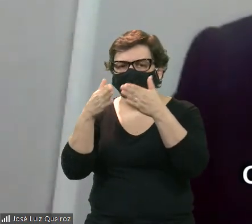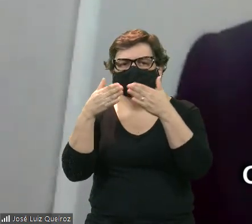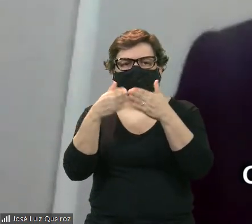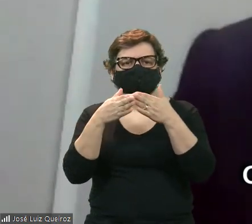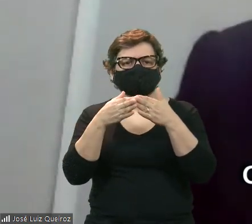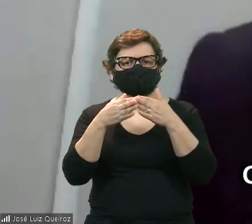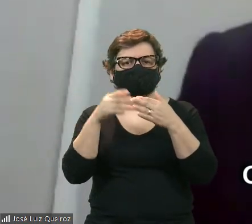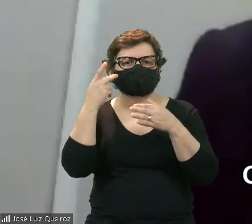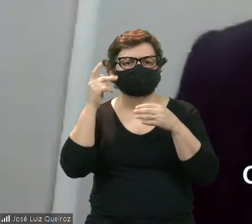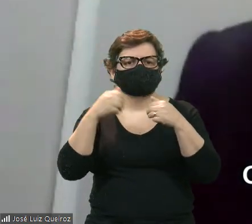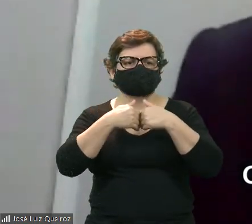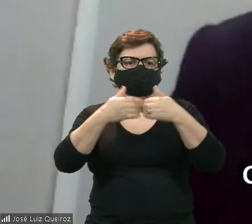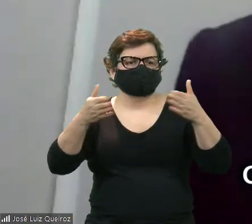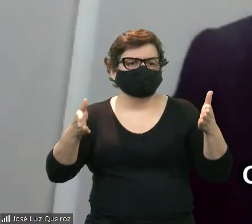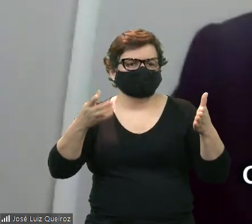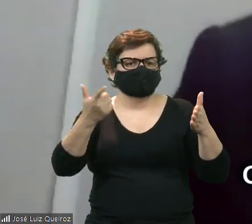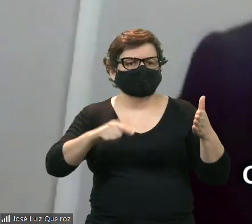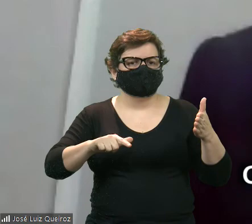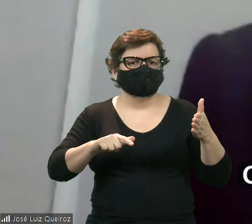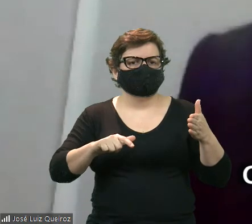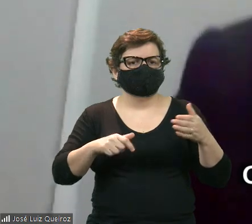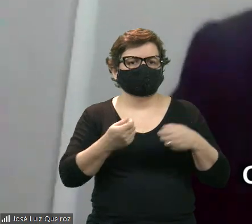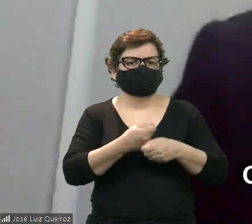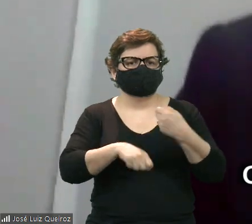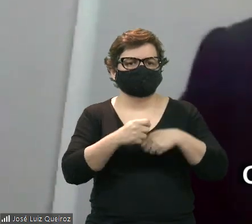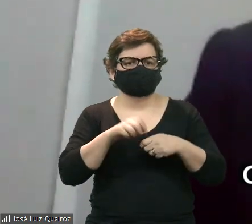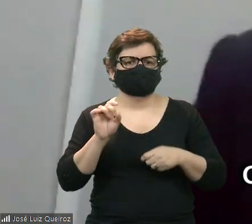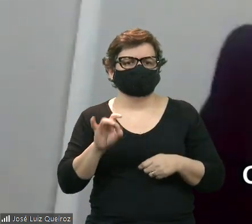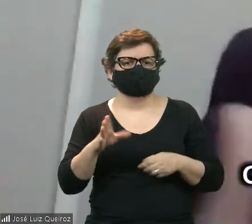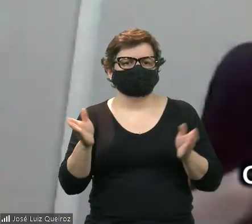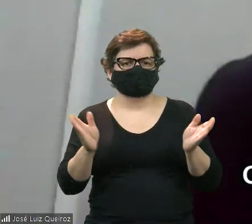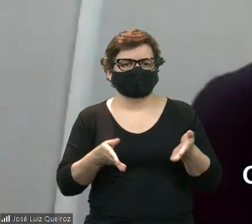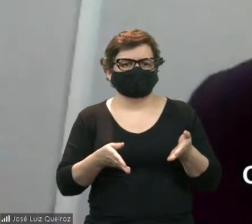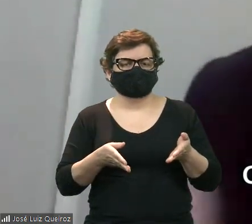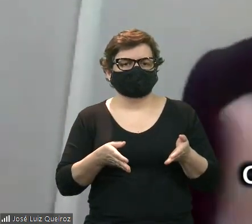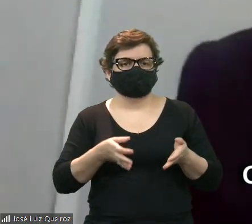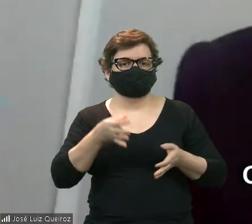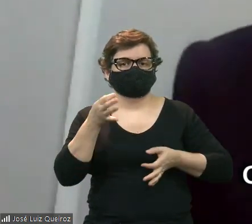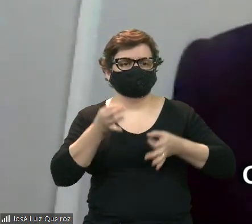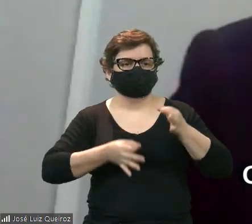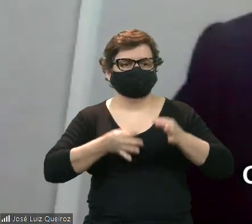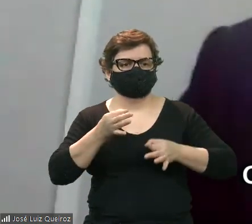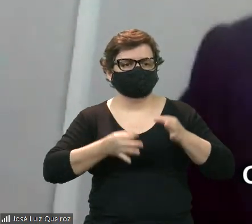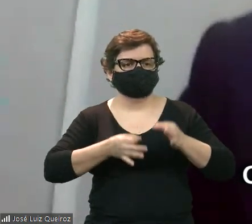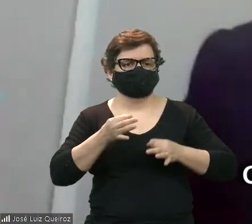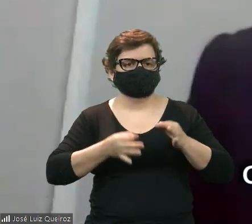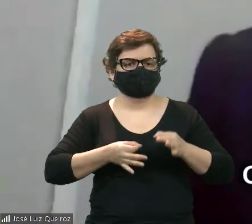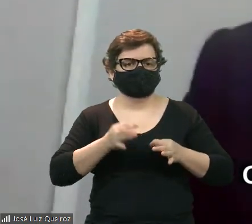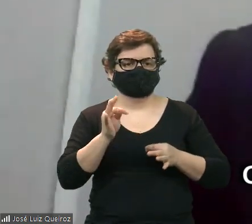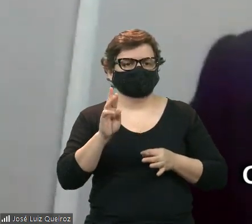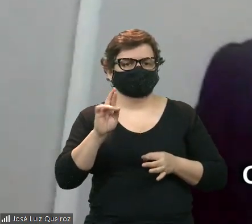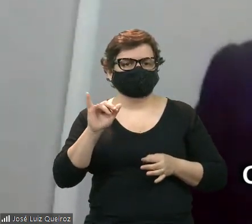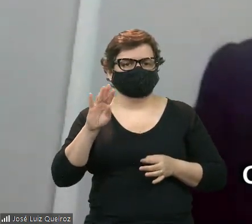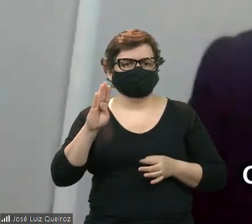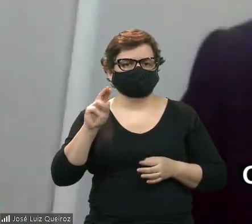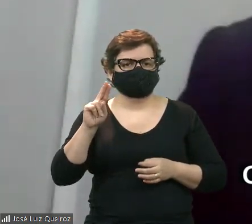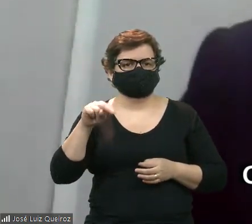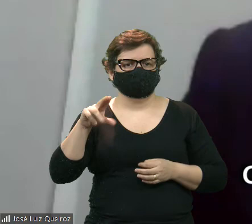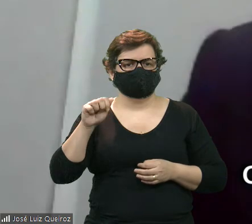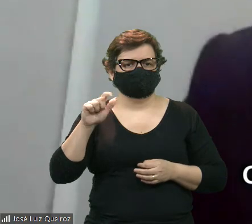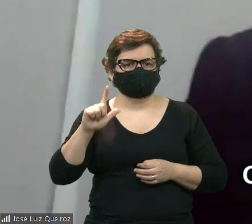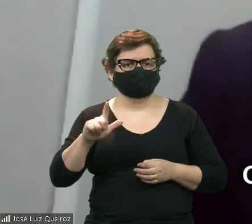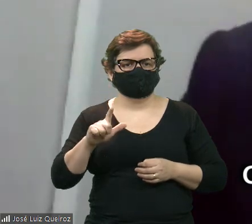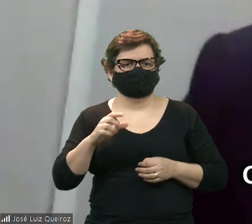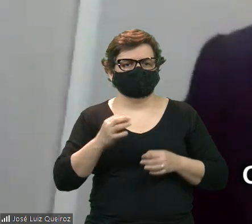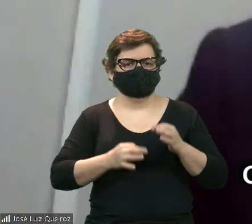pela reabertura do comércio. Só hoje, o Tribunal de Justiça e o Supremo Tribunal Federal negaram